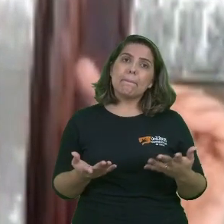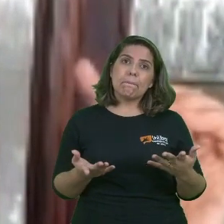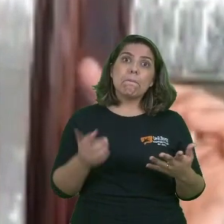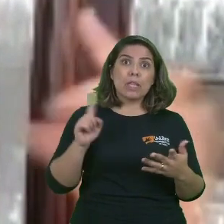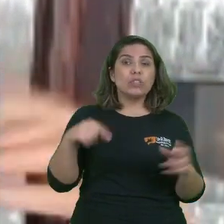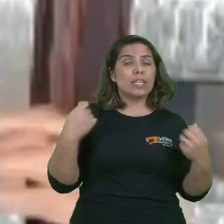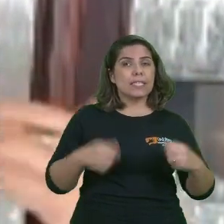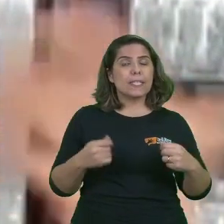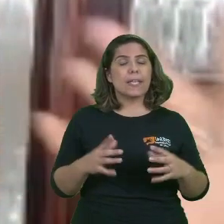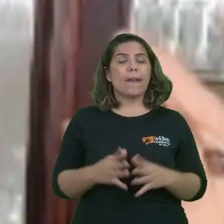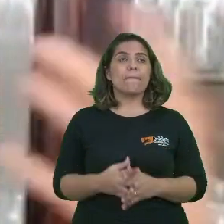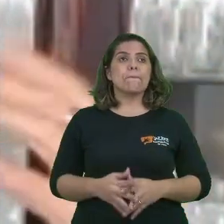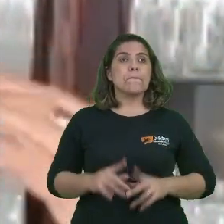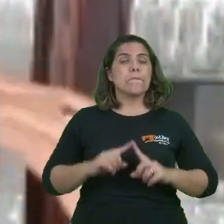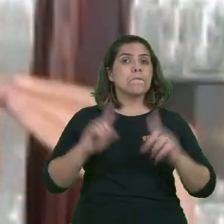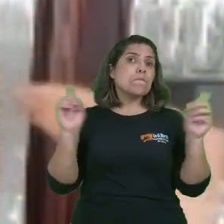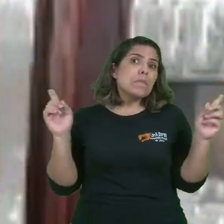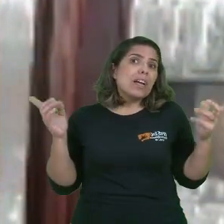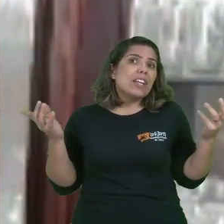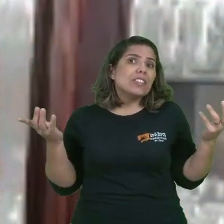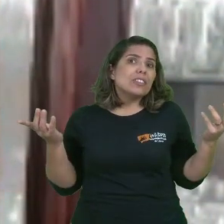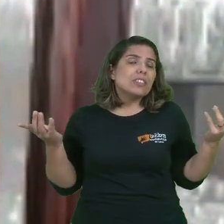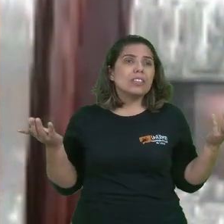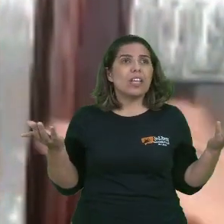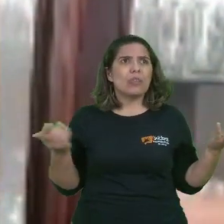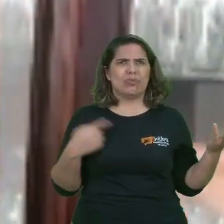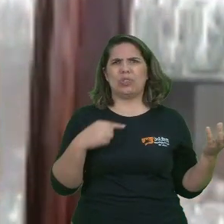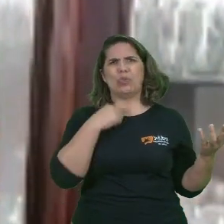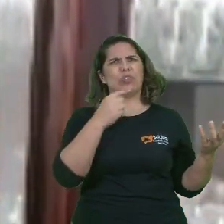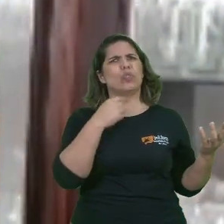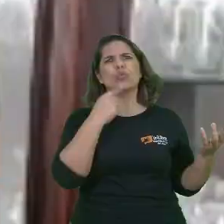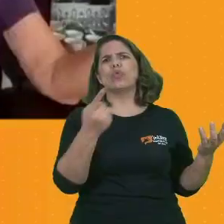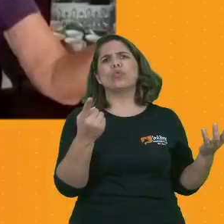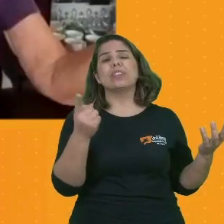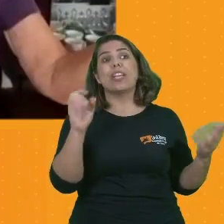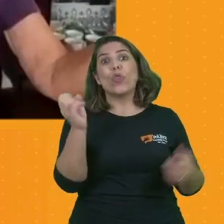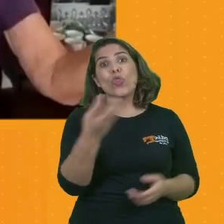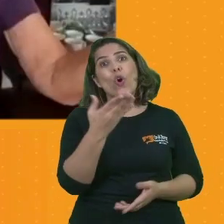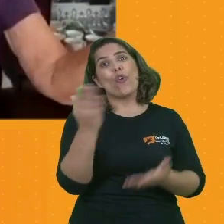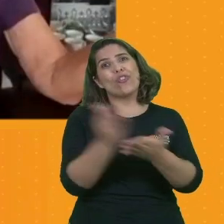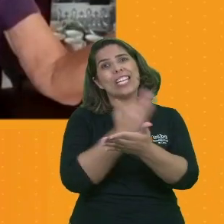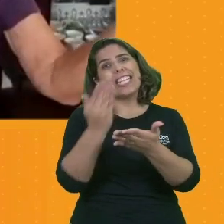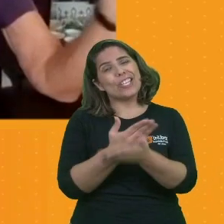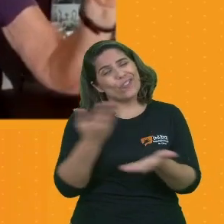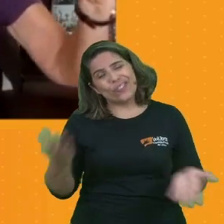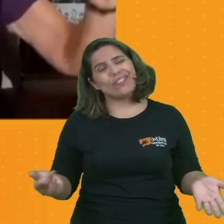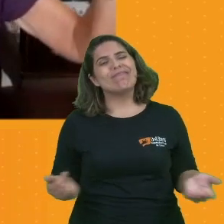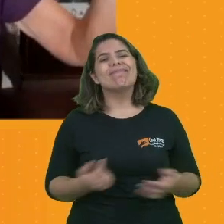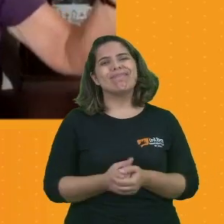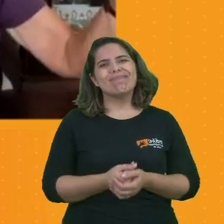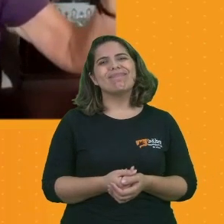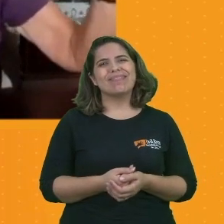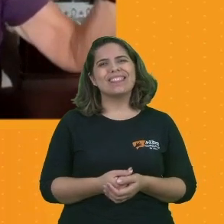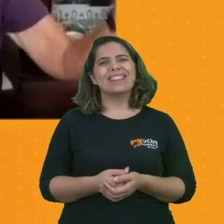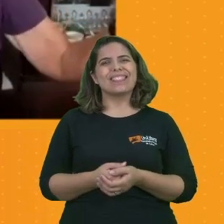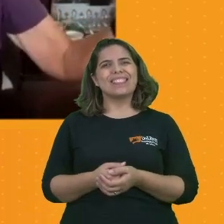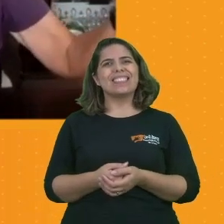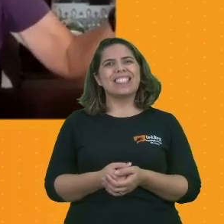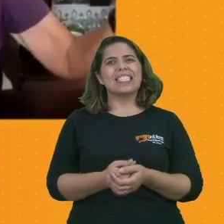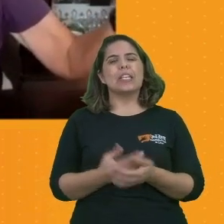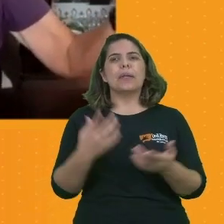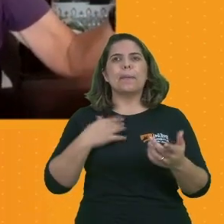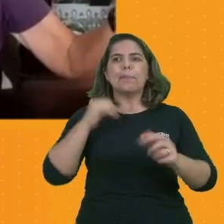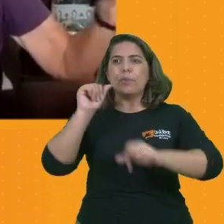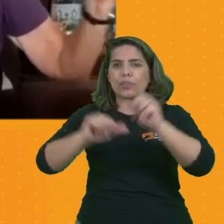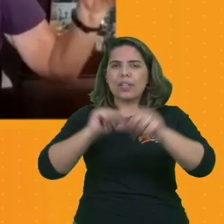que tu disse que não tem mais nada sim um novo livro novo o gás as